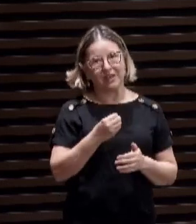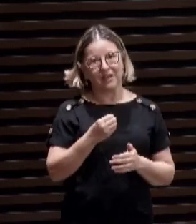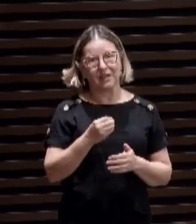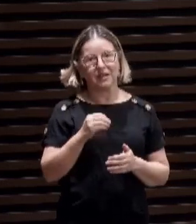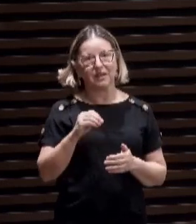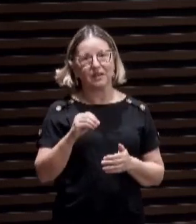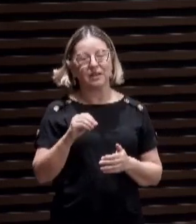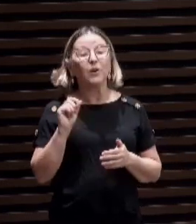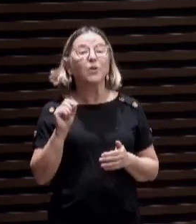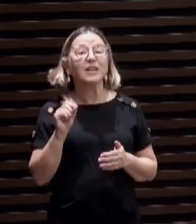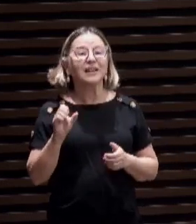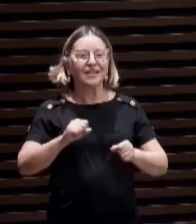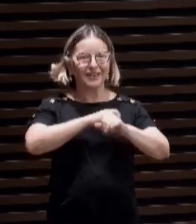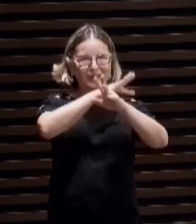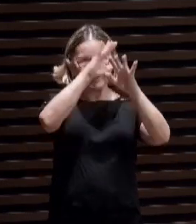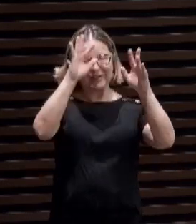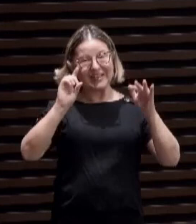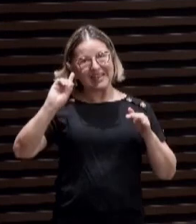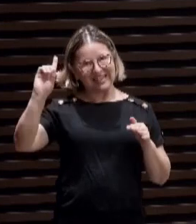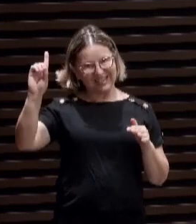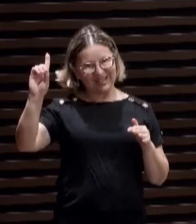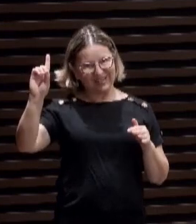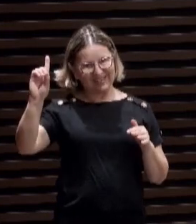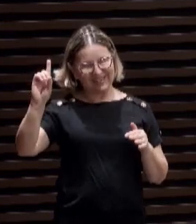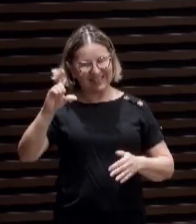de total satisfação nele.